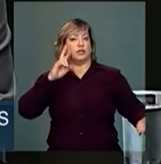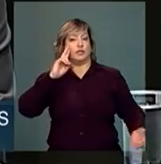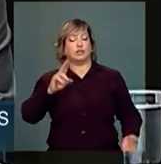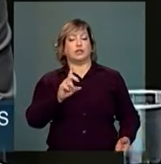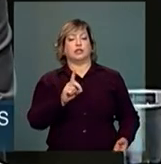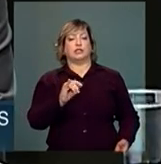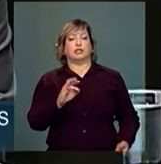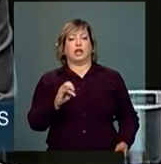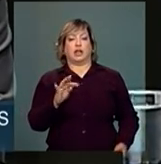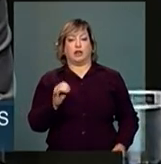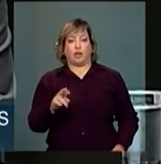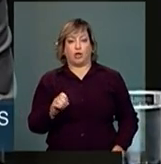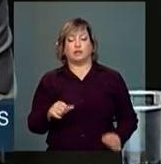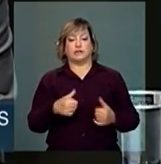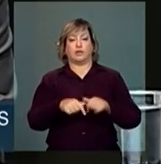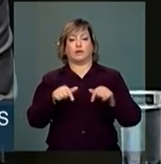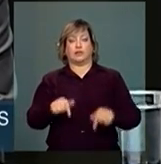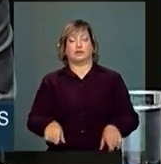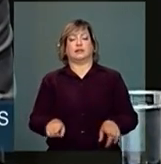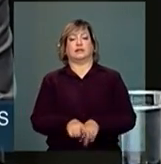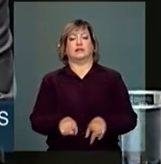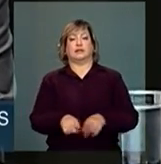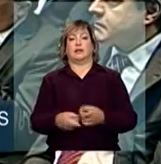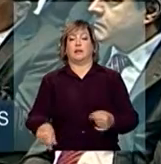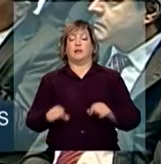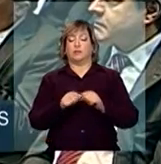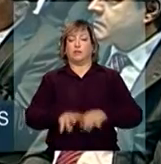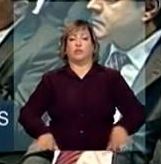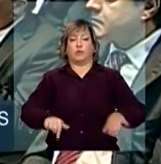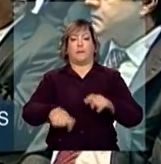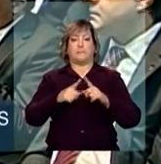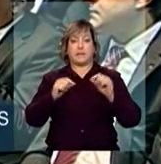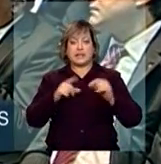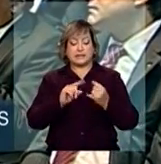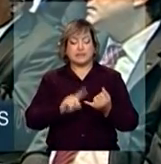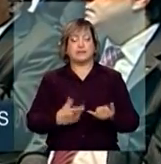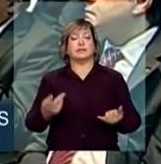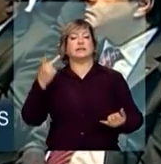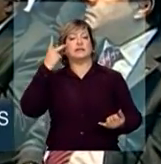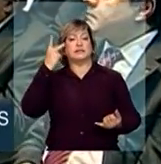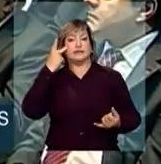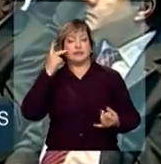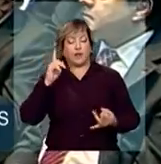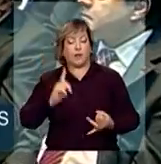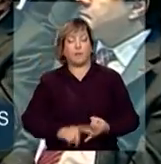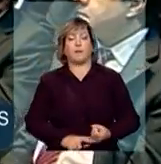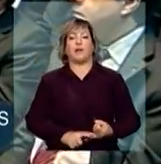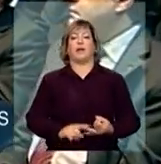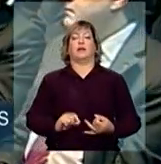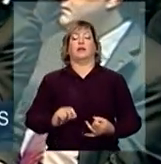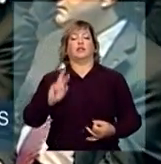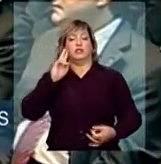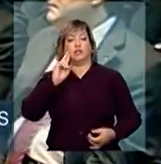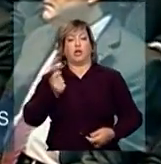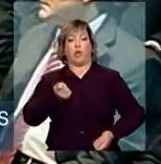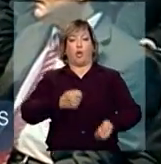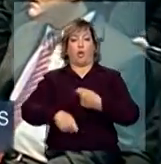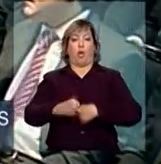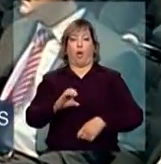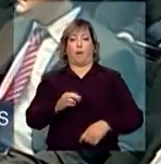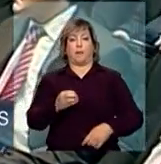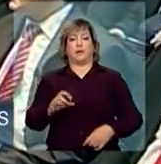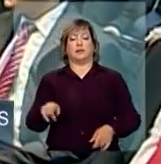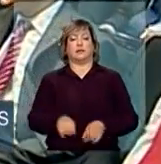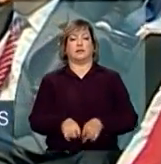Diretoria de Distribuição Brasília, Diretoria de Distribuição São Paulo, diretoria comercial, unidade de